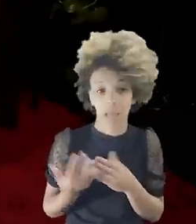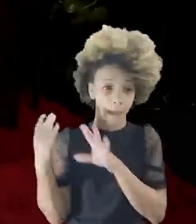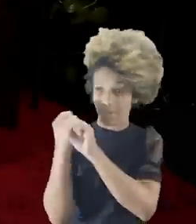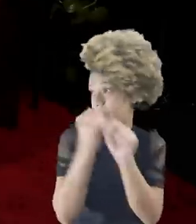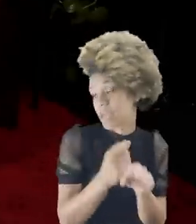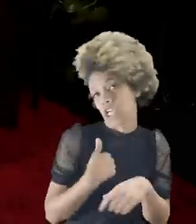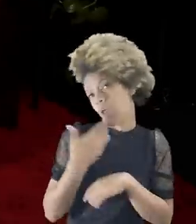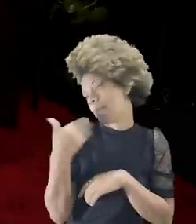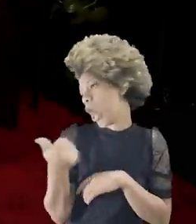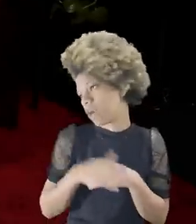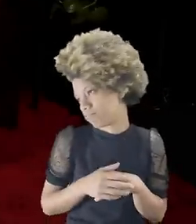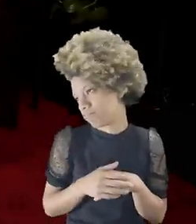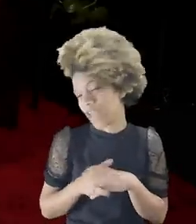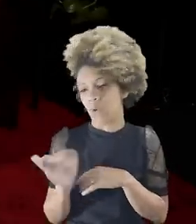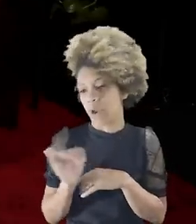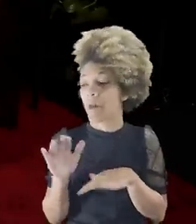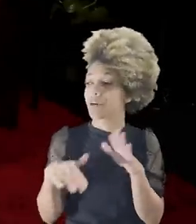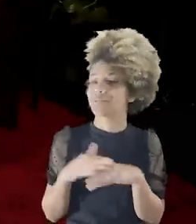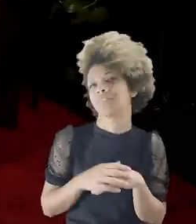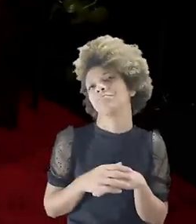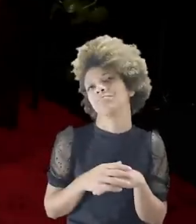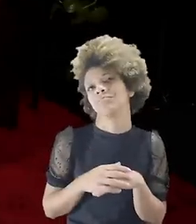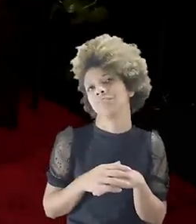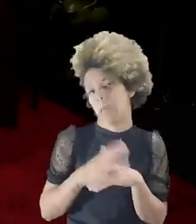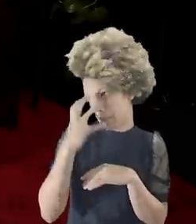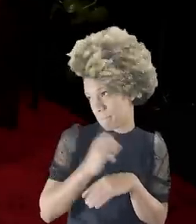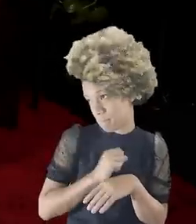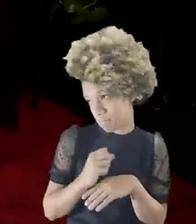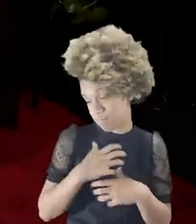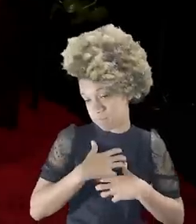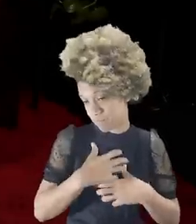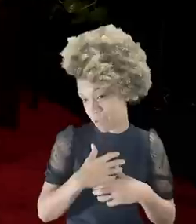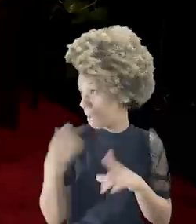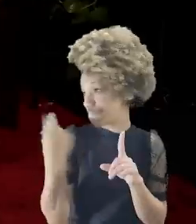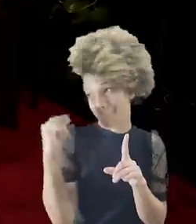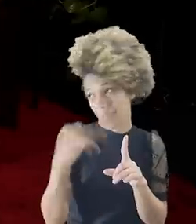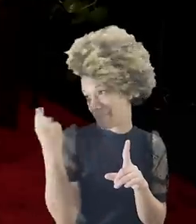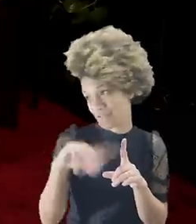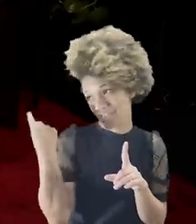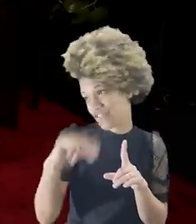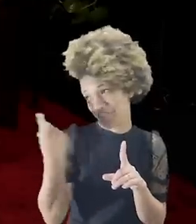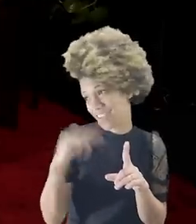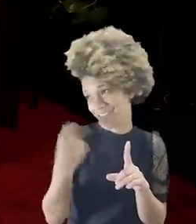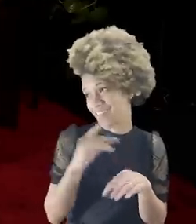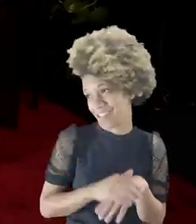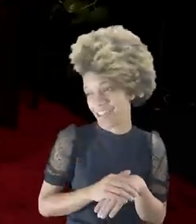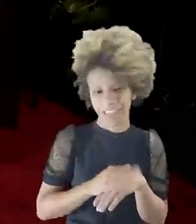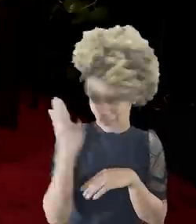família aí eu era melhor e o meu irmão era ficar com bronqueado me batia na maldade